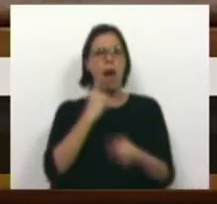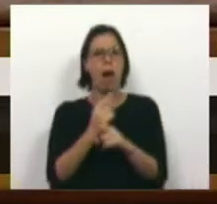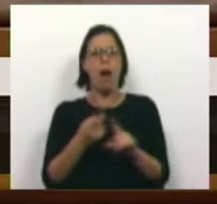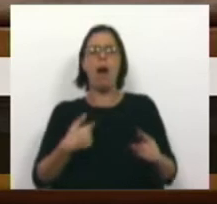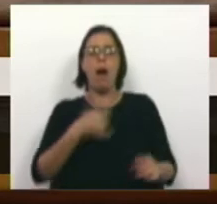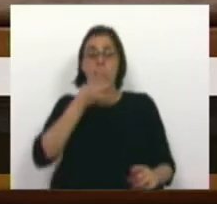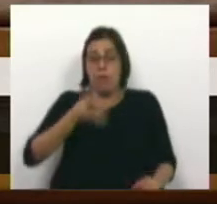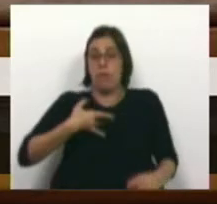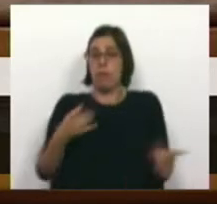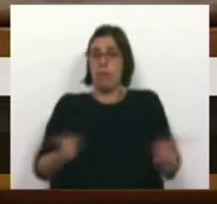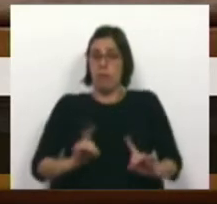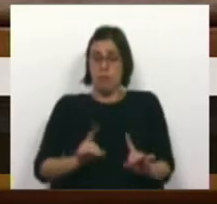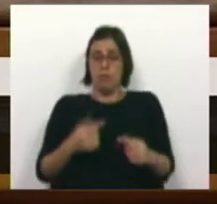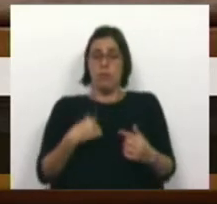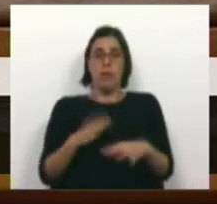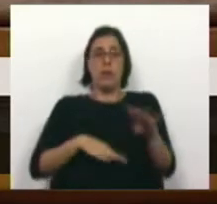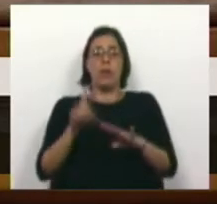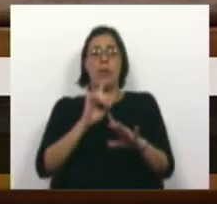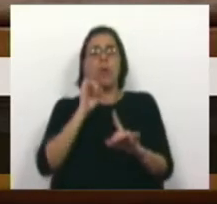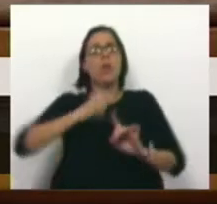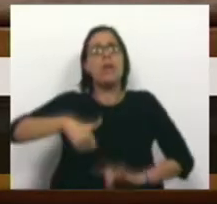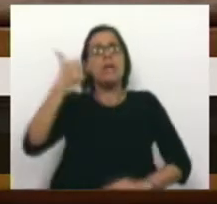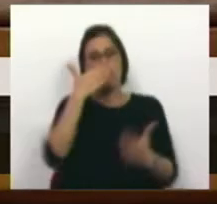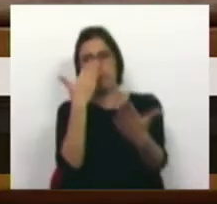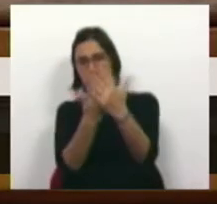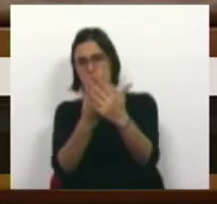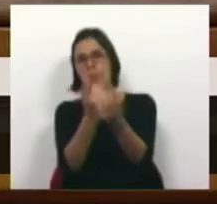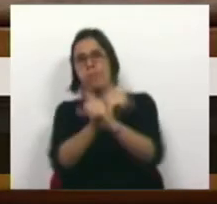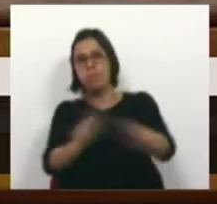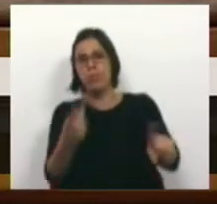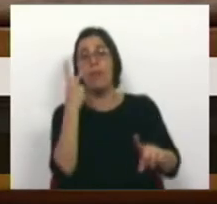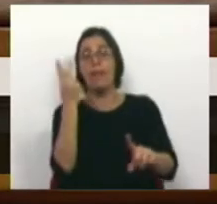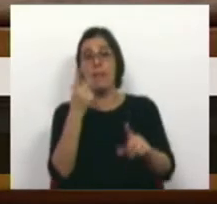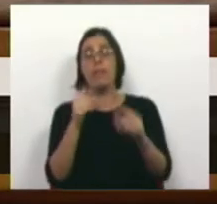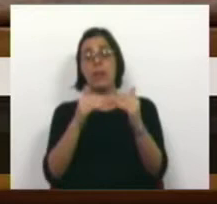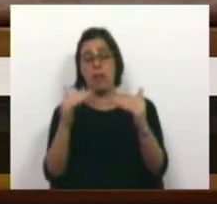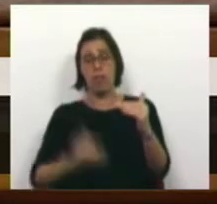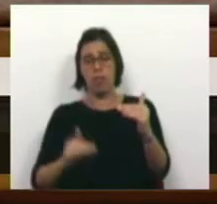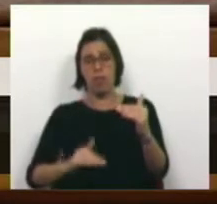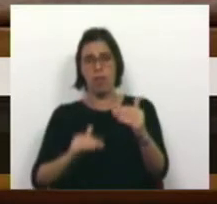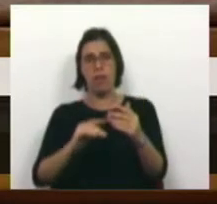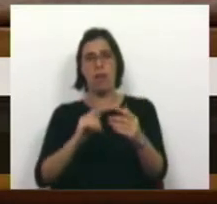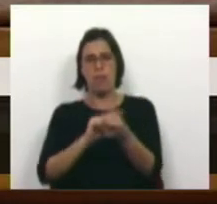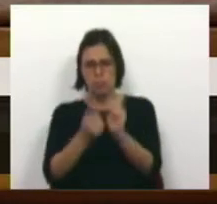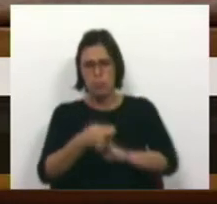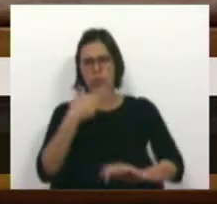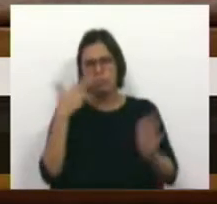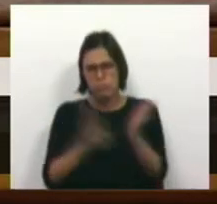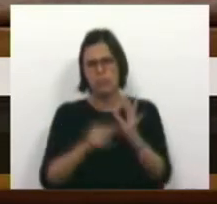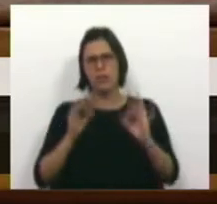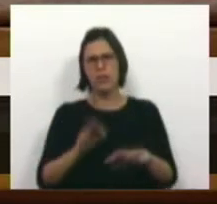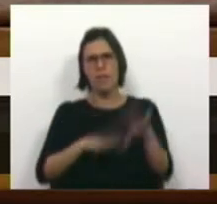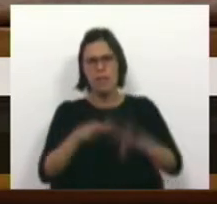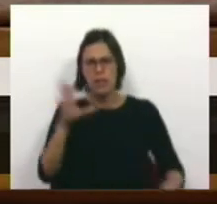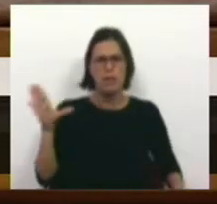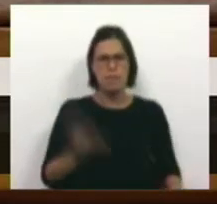nos perdoará se nos coibirmos de enfrentar o essencial que impede que a vida dos de baixo mude a sério. E ir mais